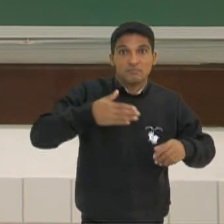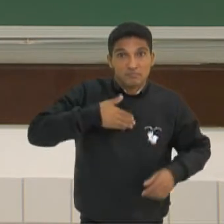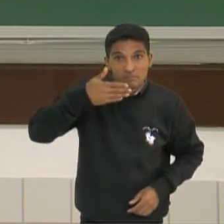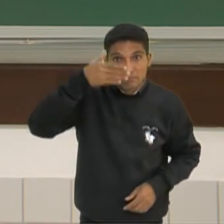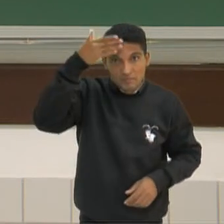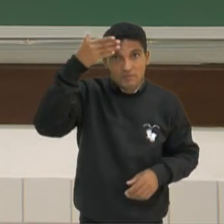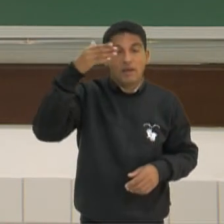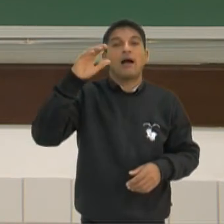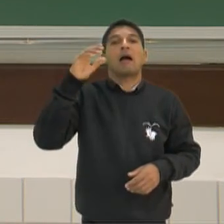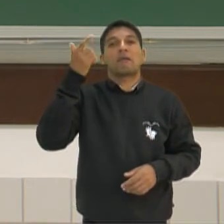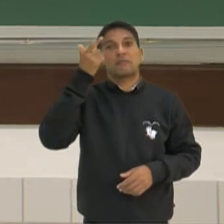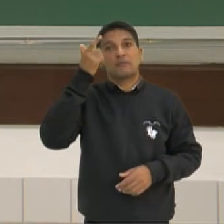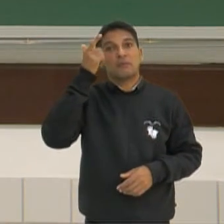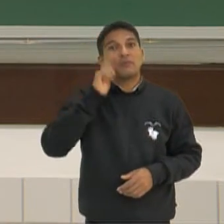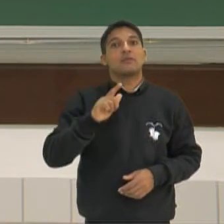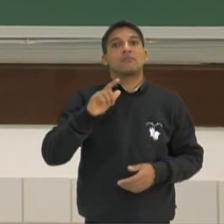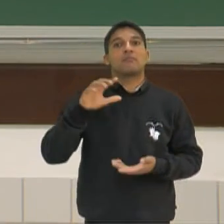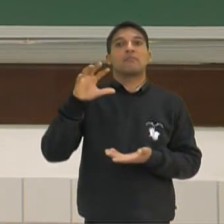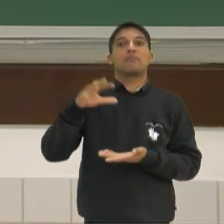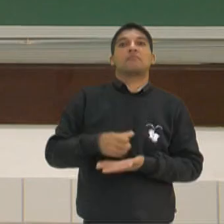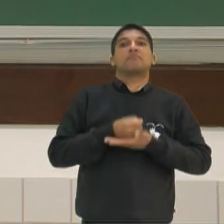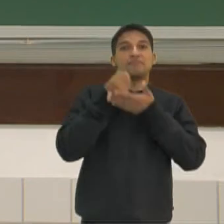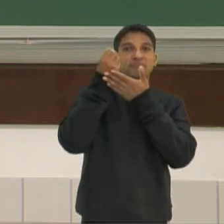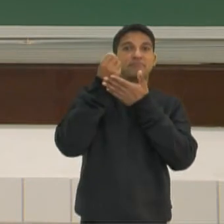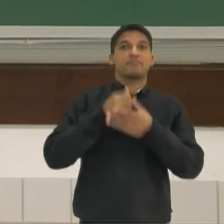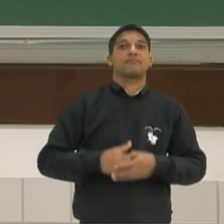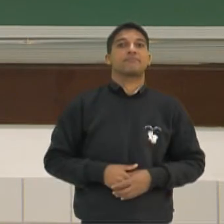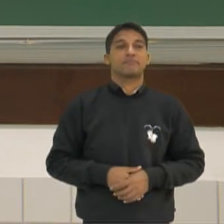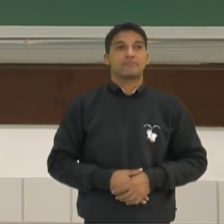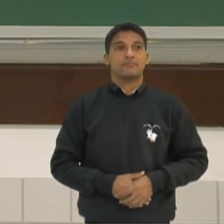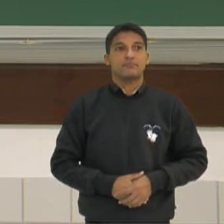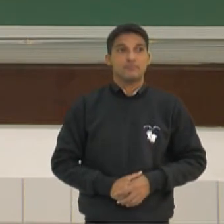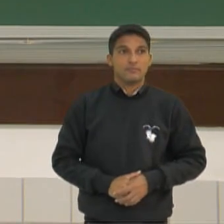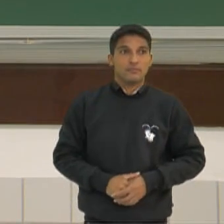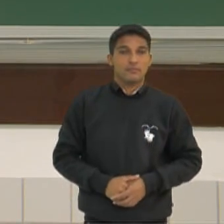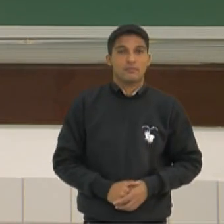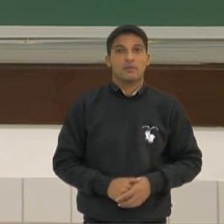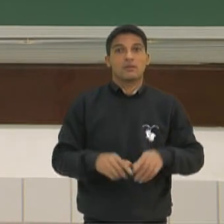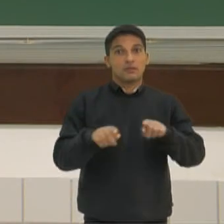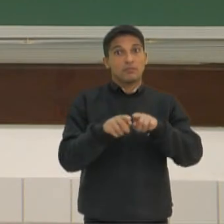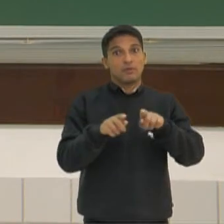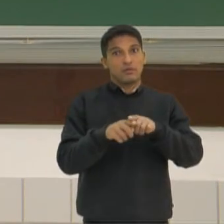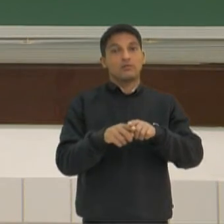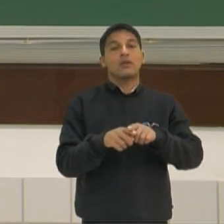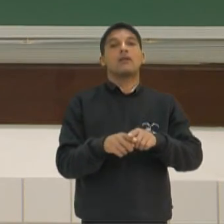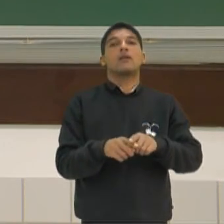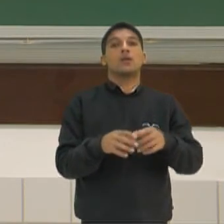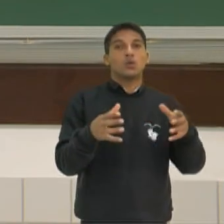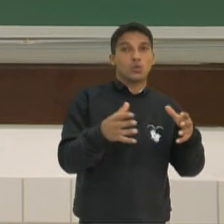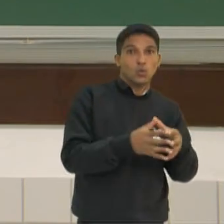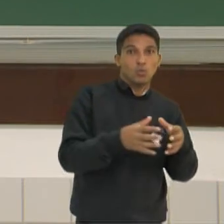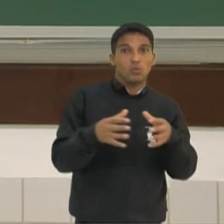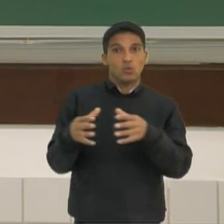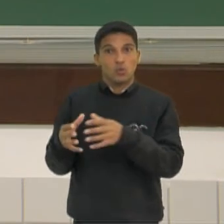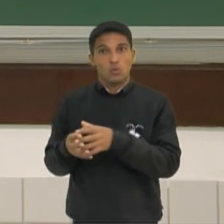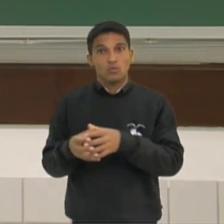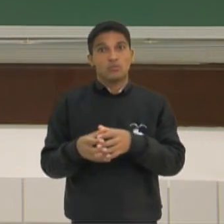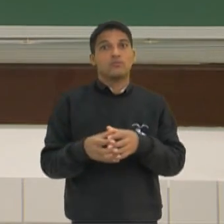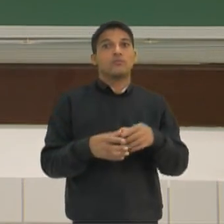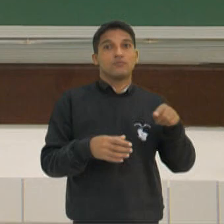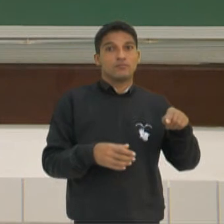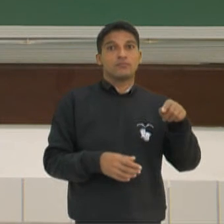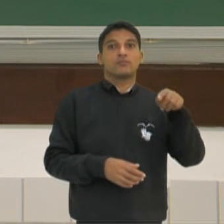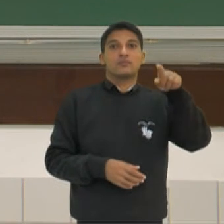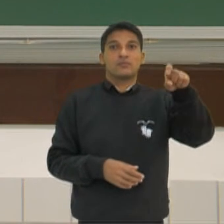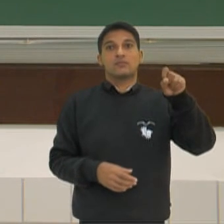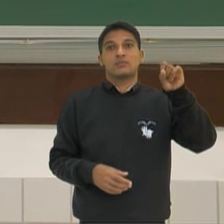Maomé, vai existir uma disputa do poder do Islã entre dois grupos, os sunitas e os